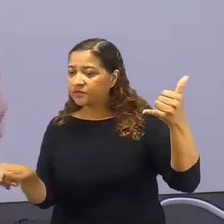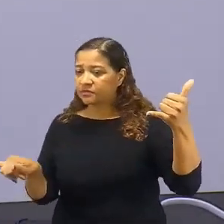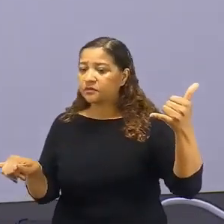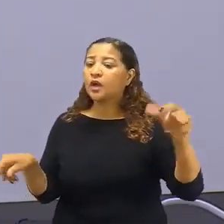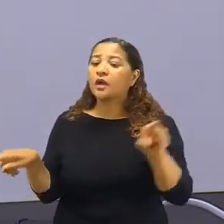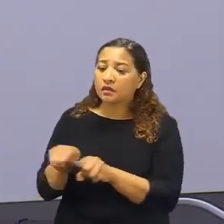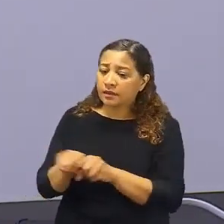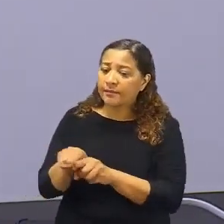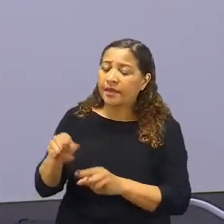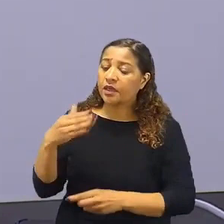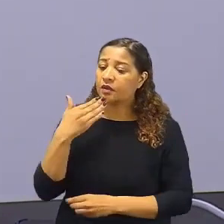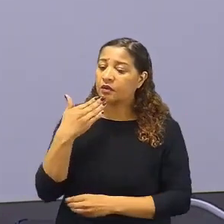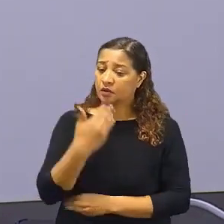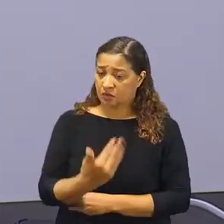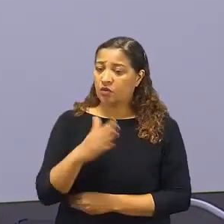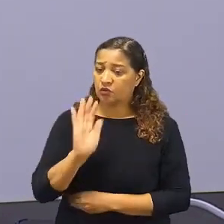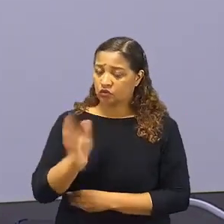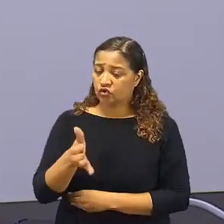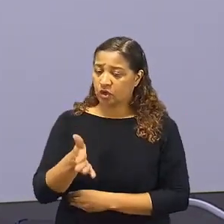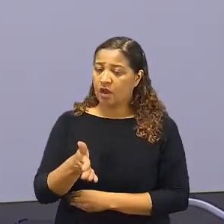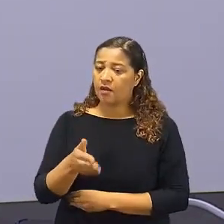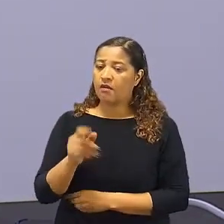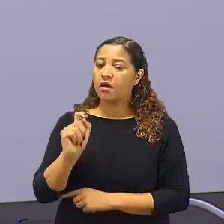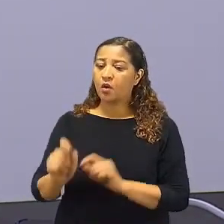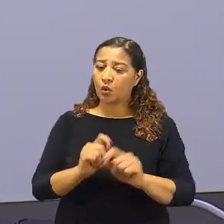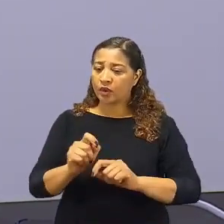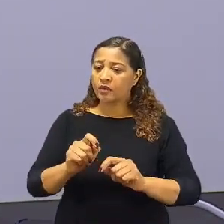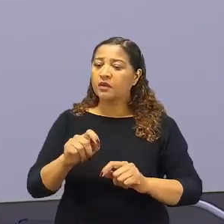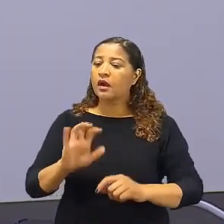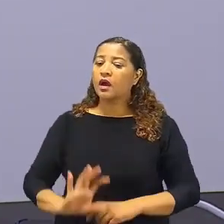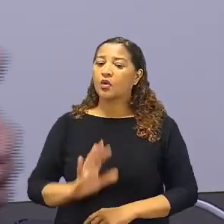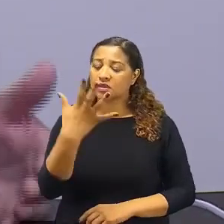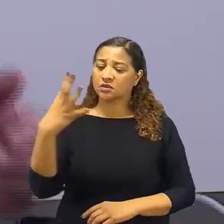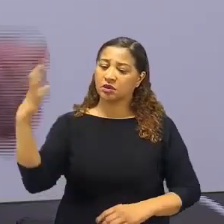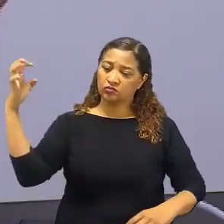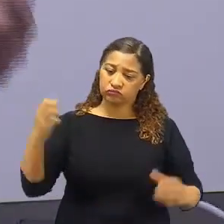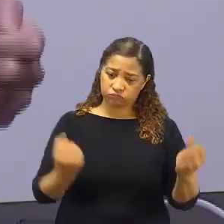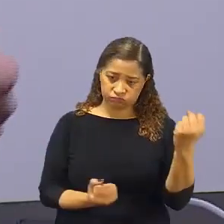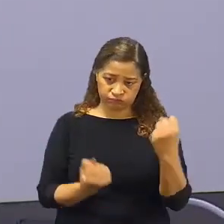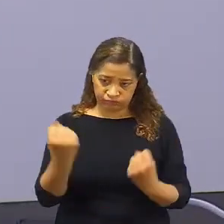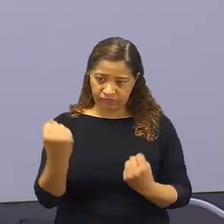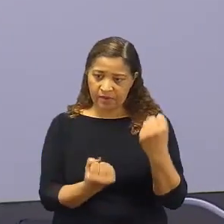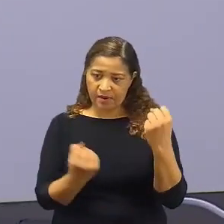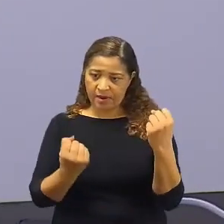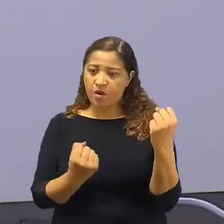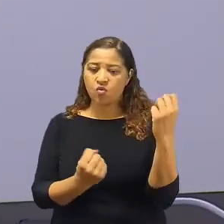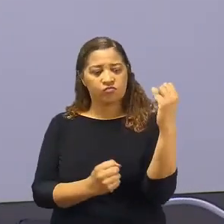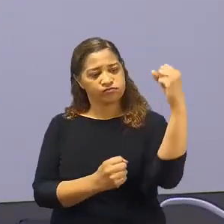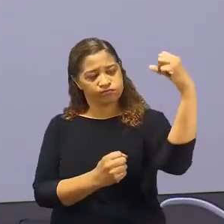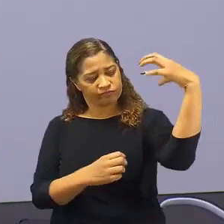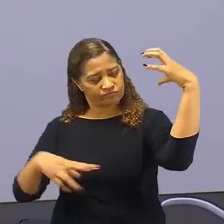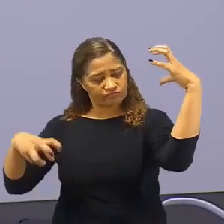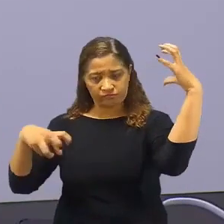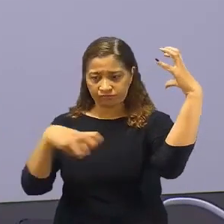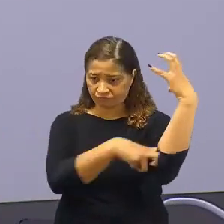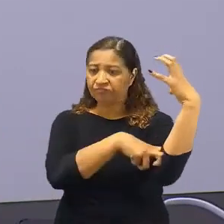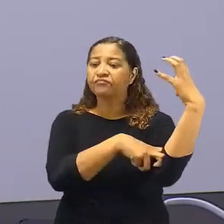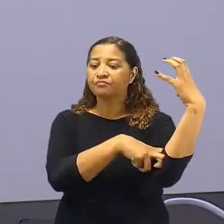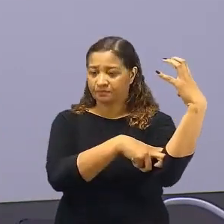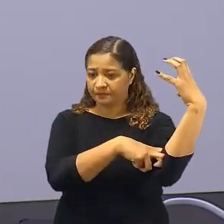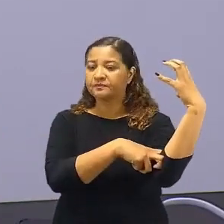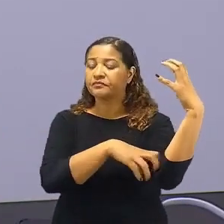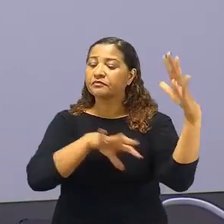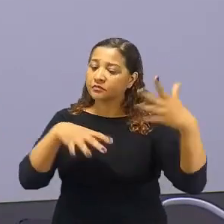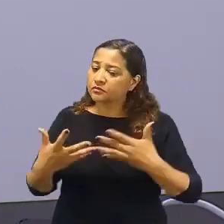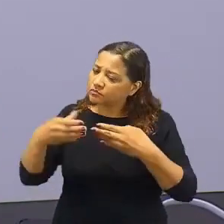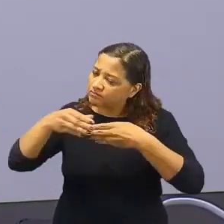demanda que eu encaminhei para o André foi justamente um acidente de trânsito, causado pelo SIS, e está filmado isso. Então,